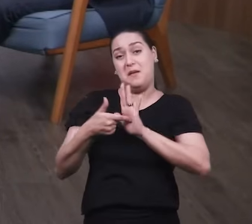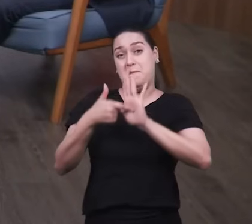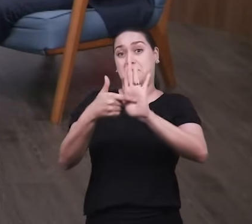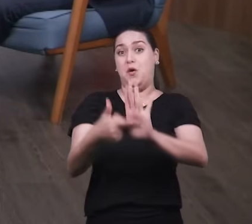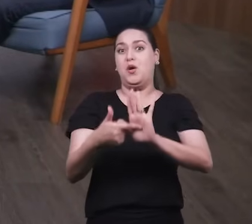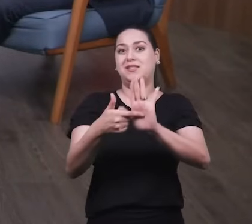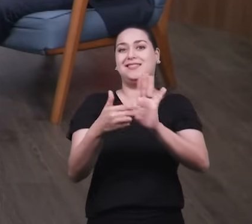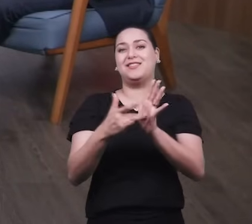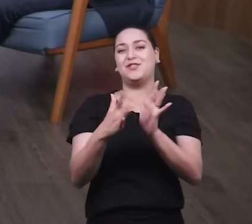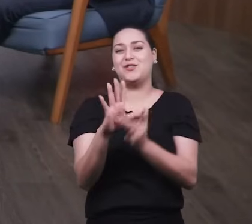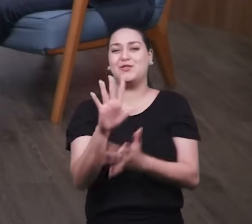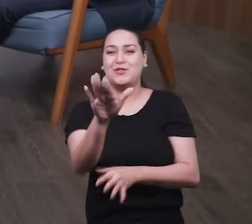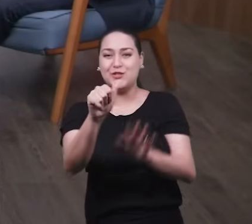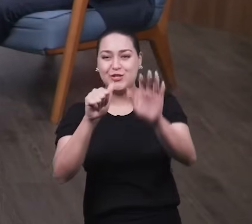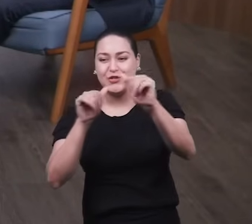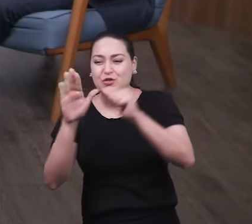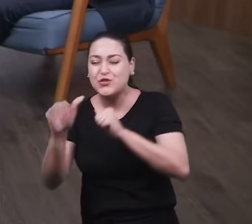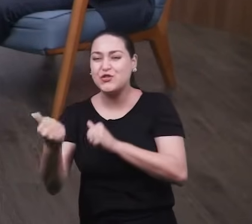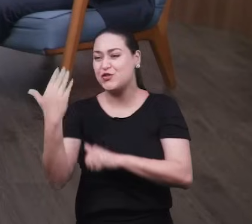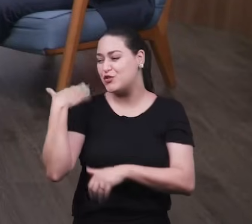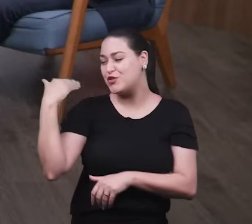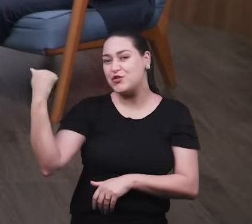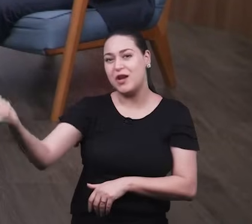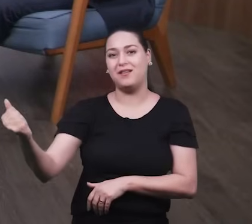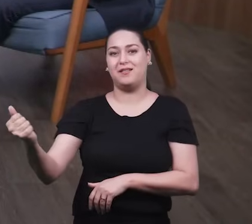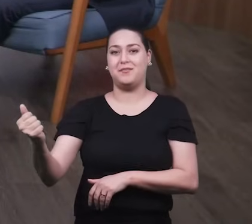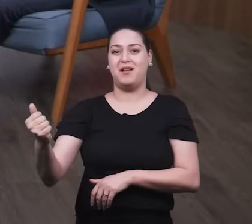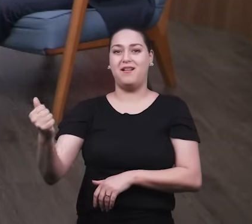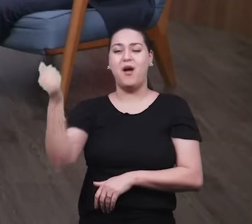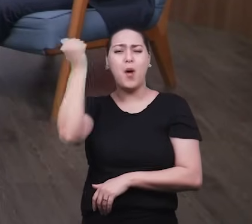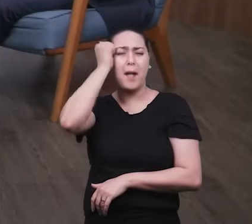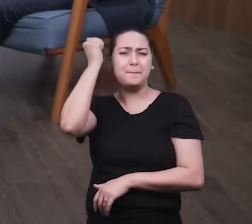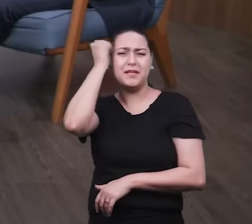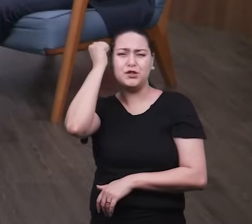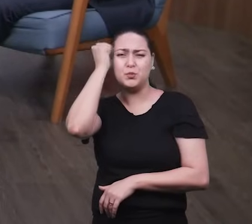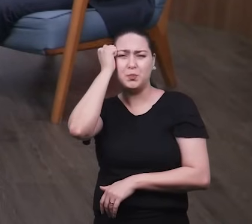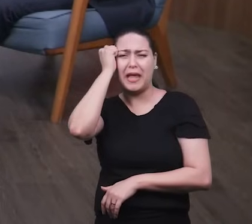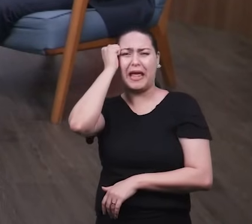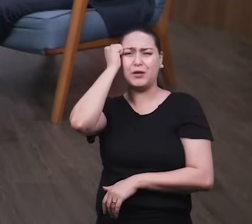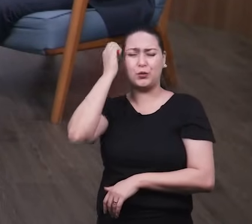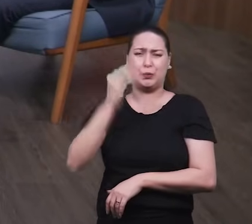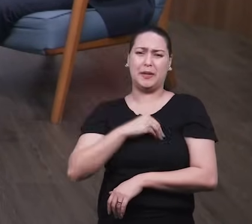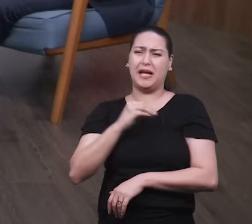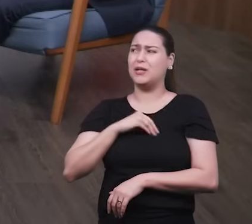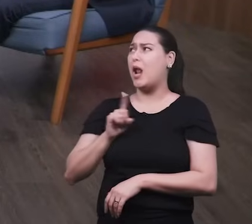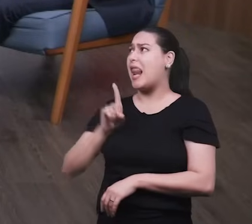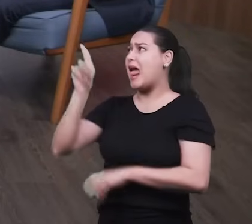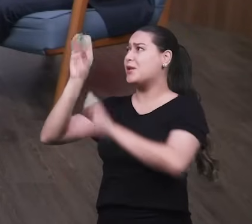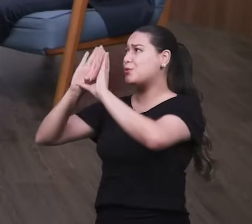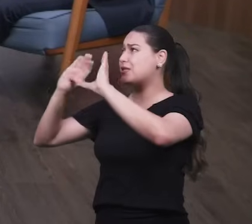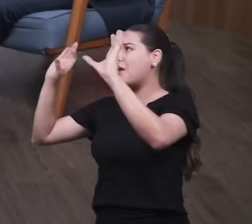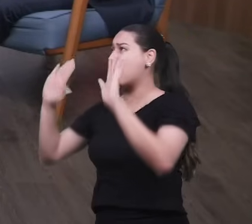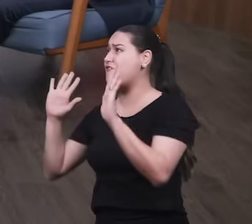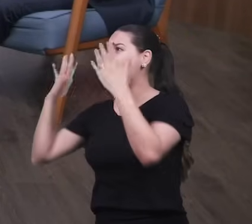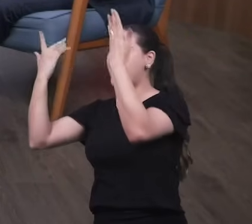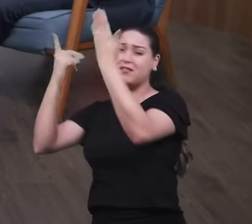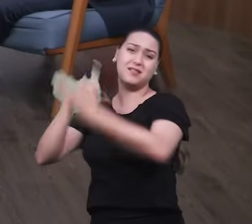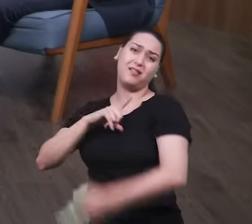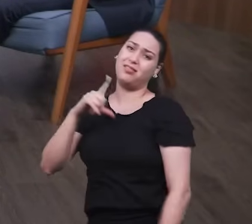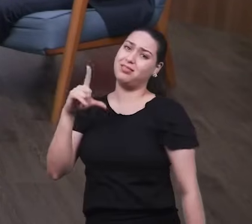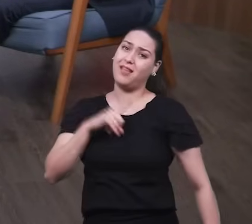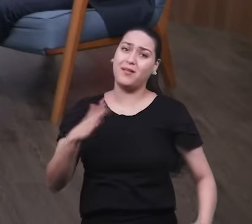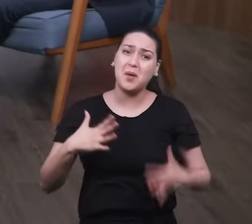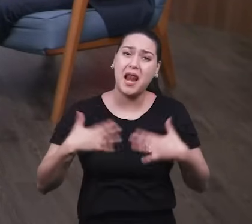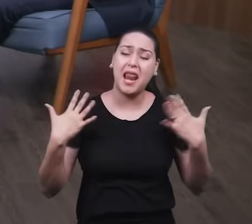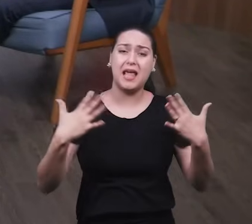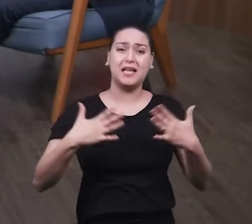insistindo. Tem aquele texto que fala do arrependimento, da festa no céu, a alegria diante dos anjos